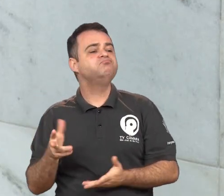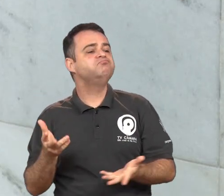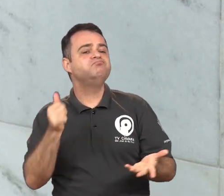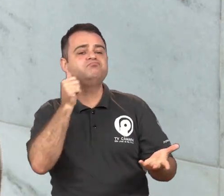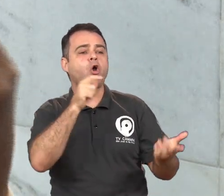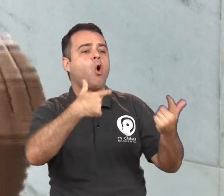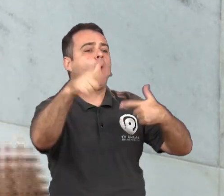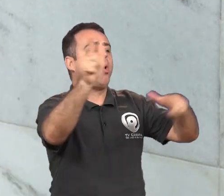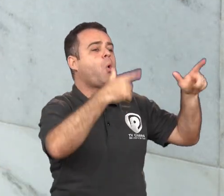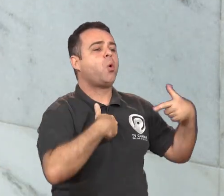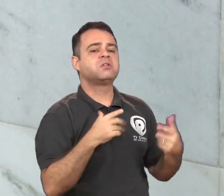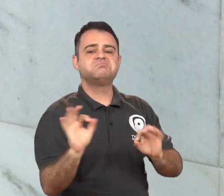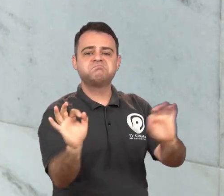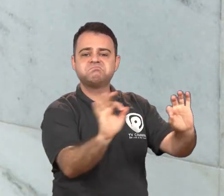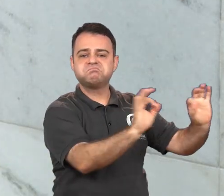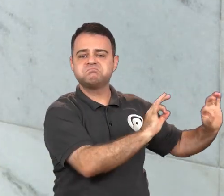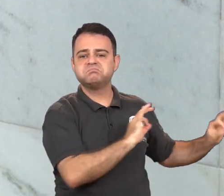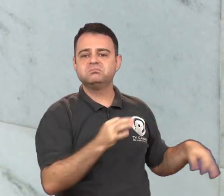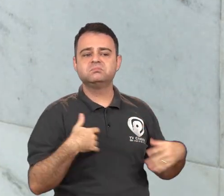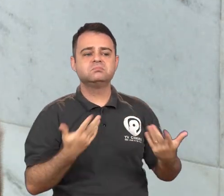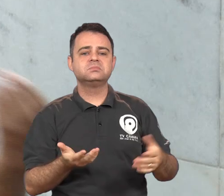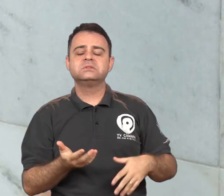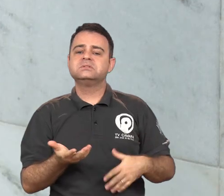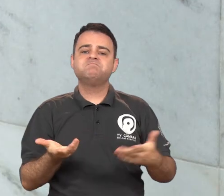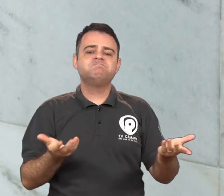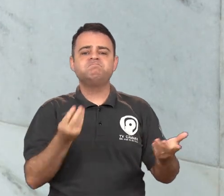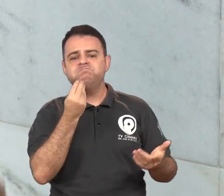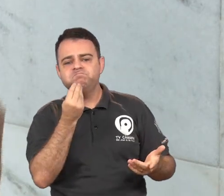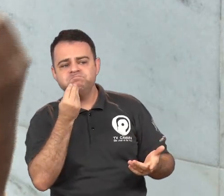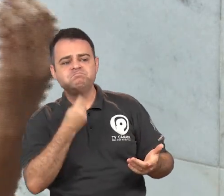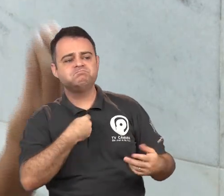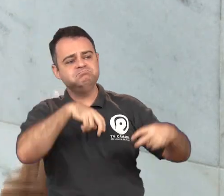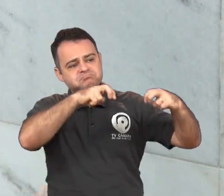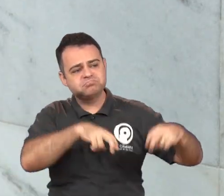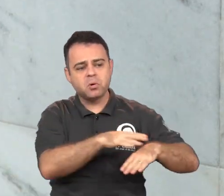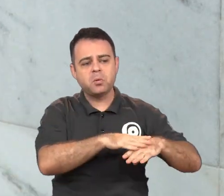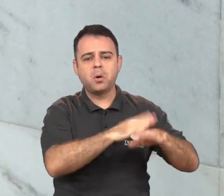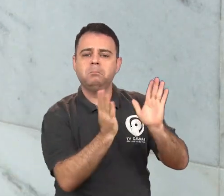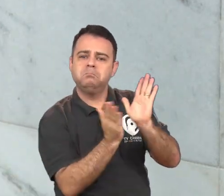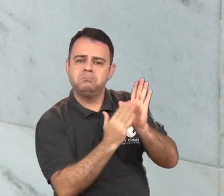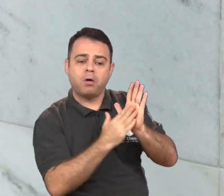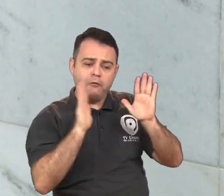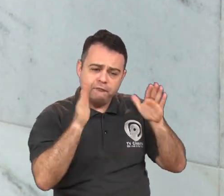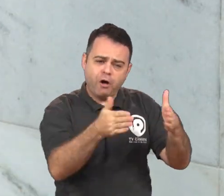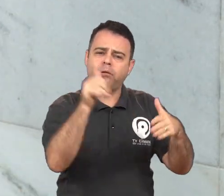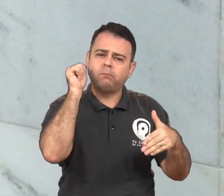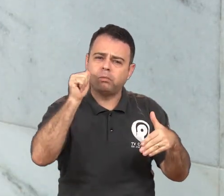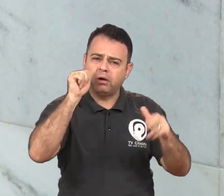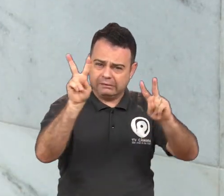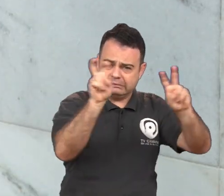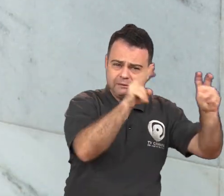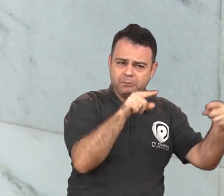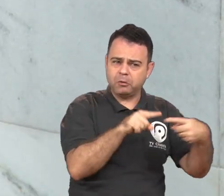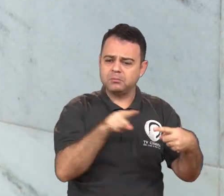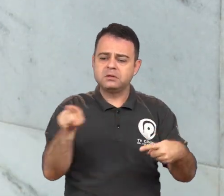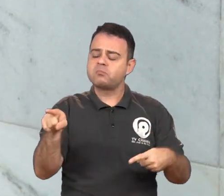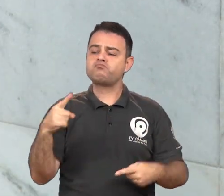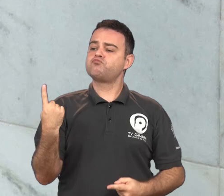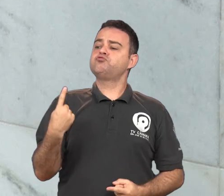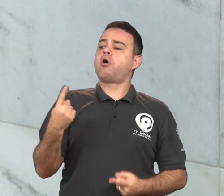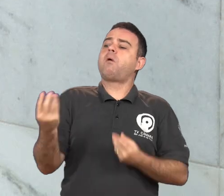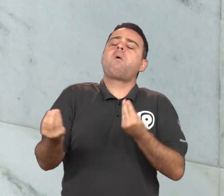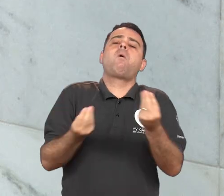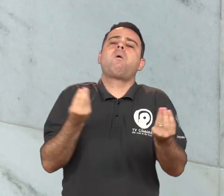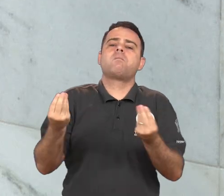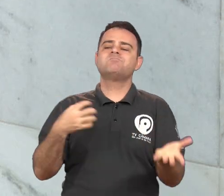encontra uma outra mulher, às vezes para propor até uma discussão que seja mais específica da causa feminina, por exemplo. Como é que a